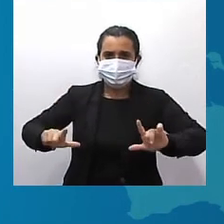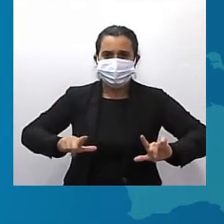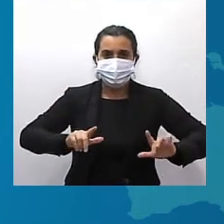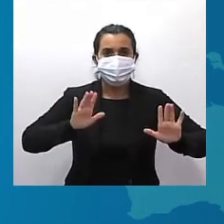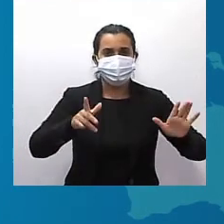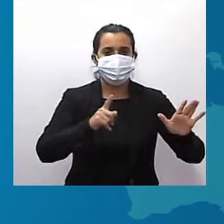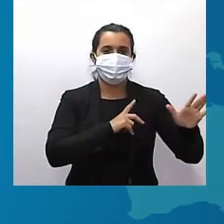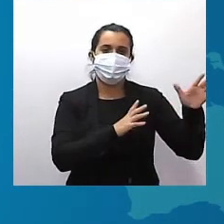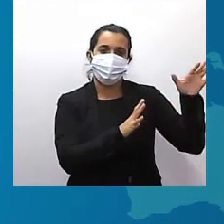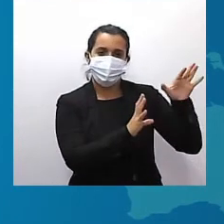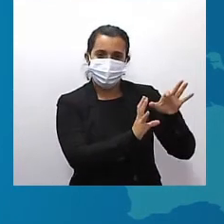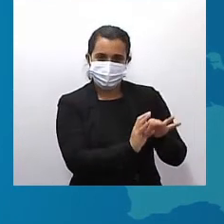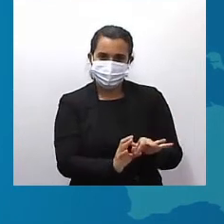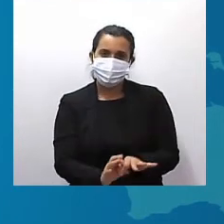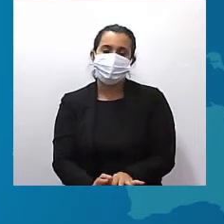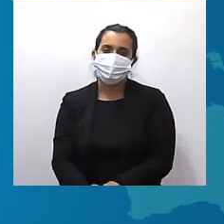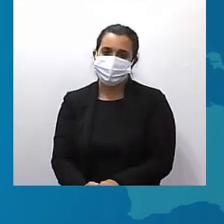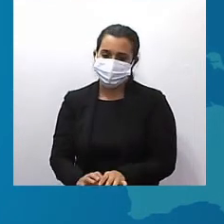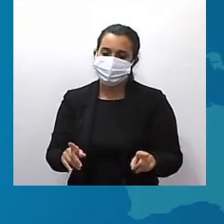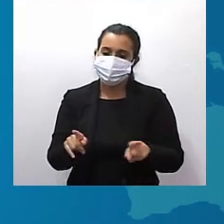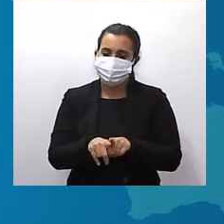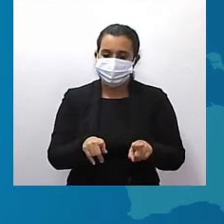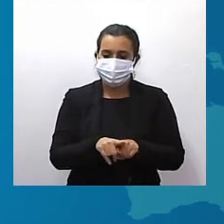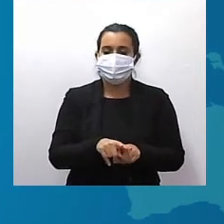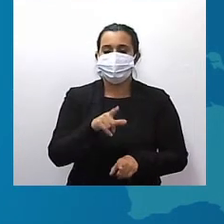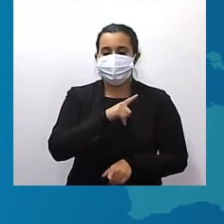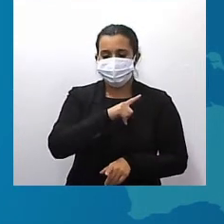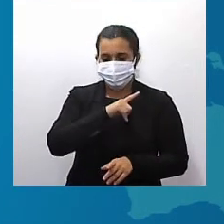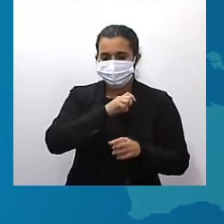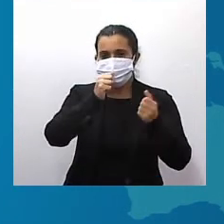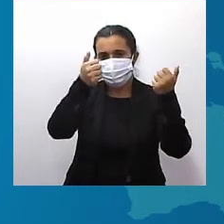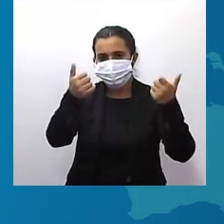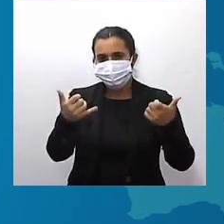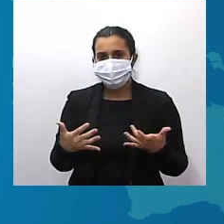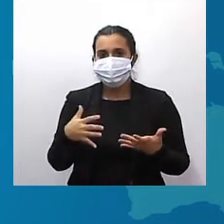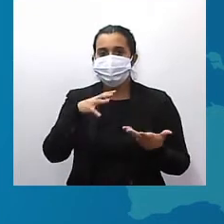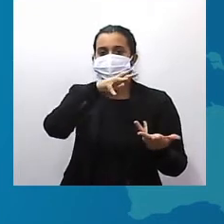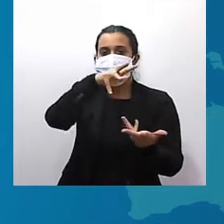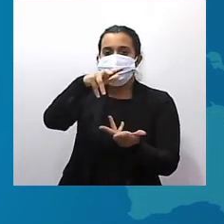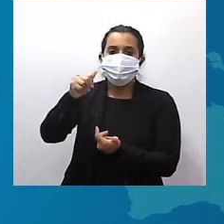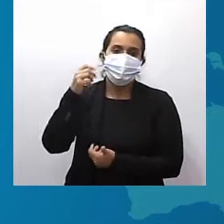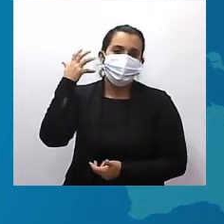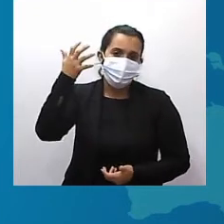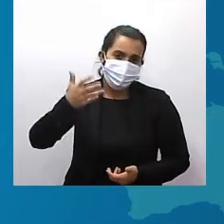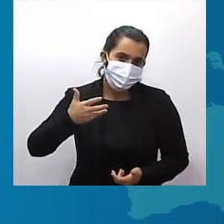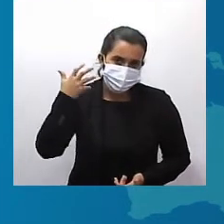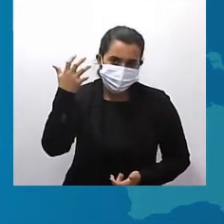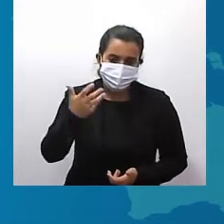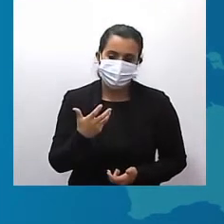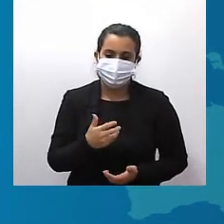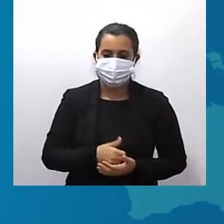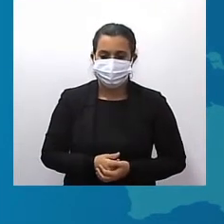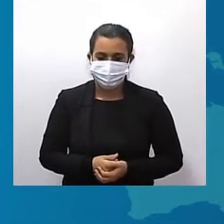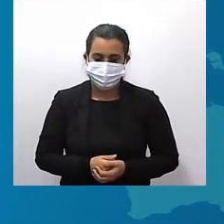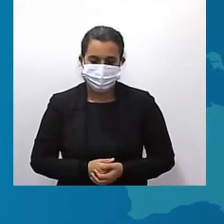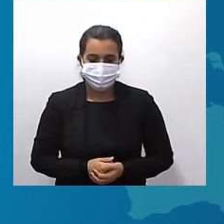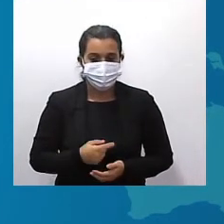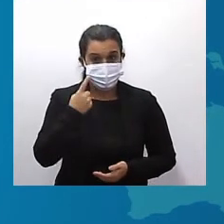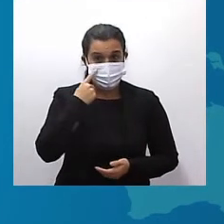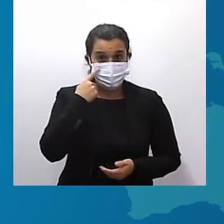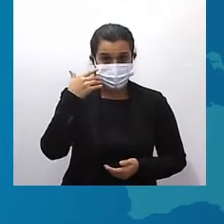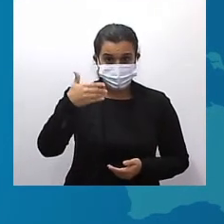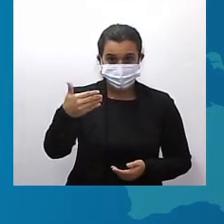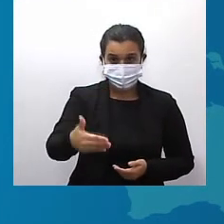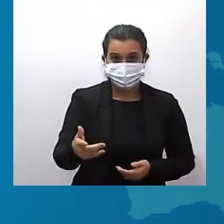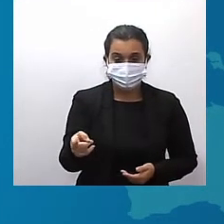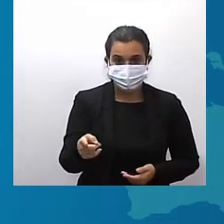vem marcando bastante a sua presença no mundo da música. Vamos acompanhar a próxima tela para você entender. Então